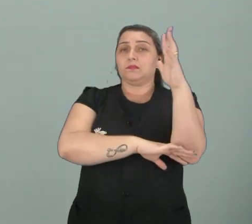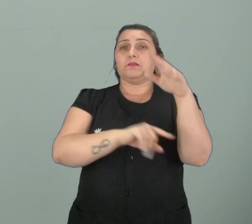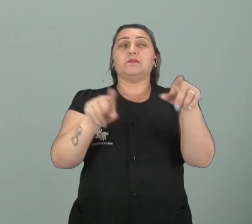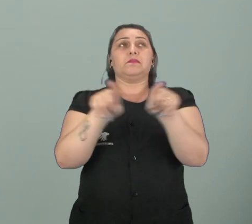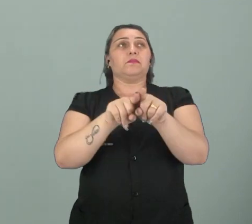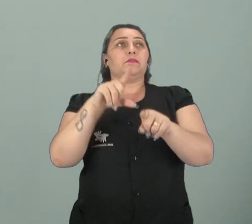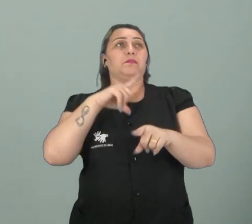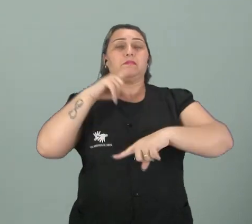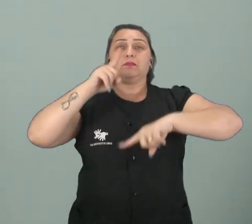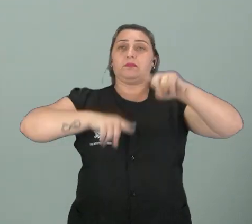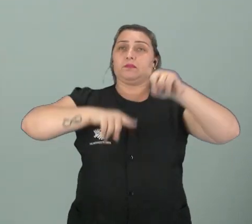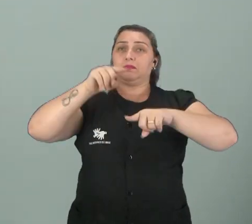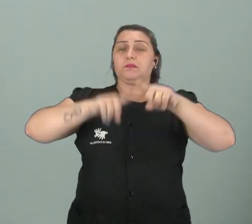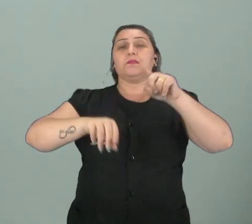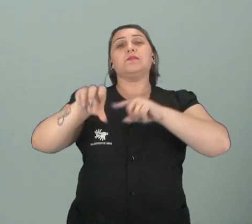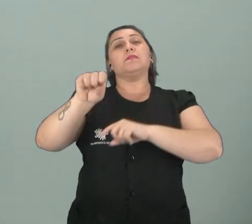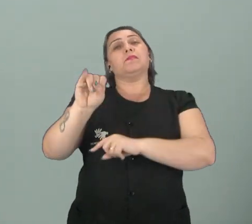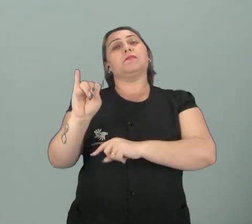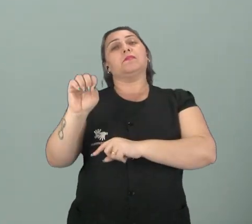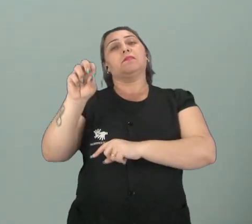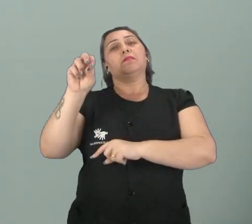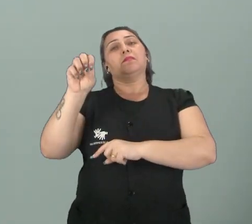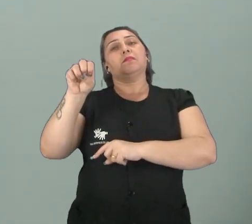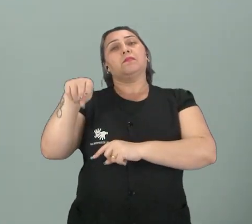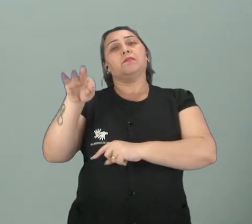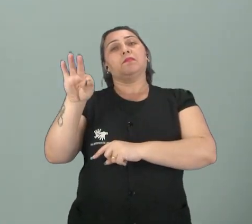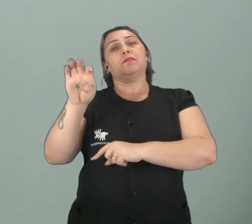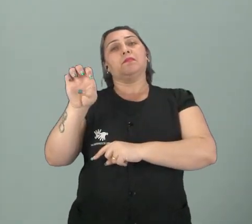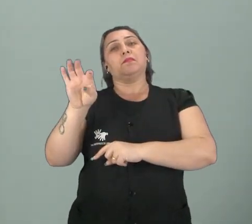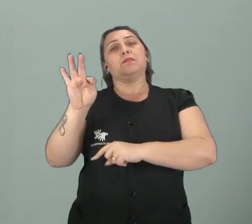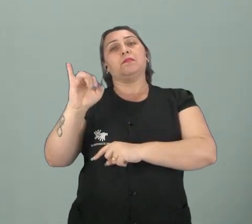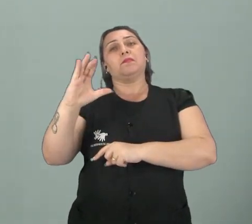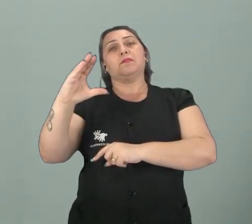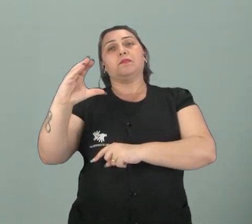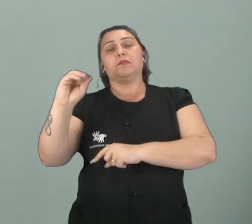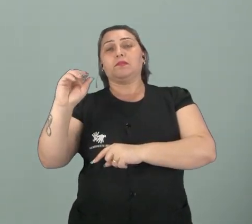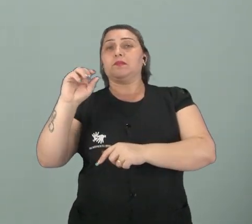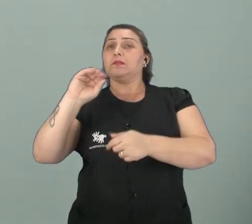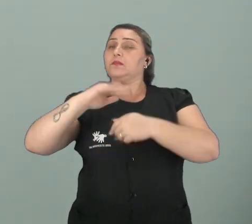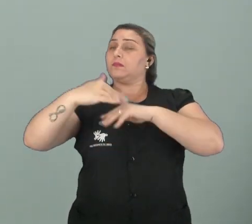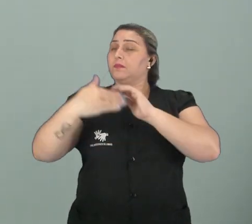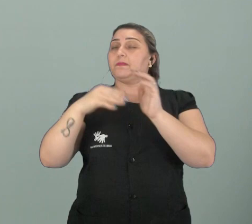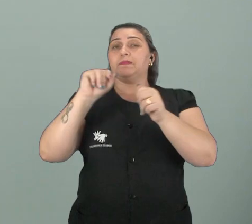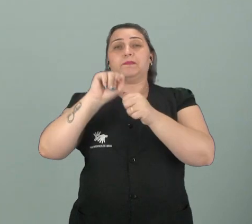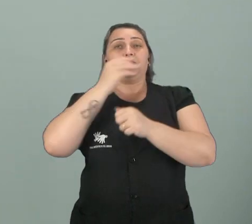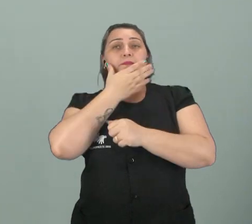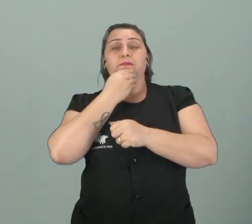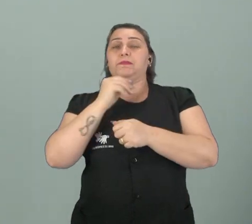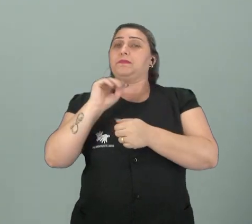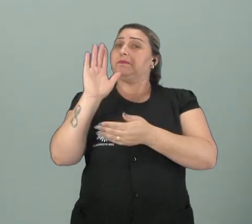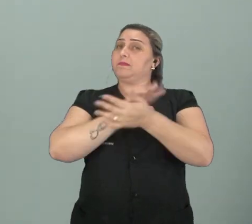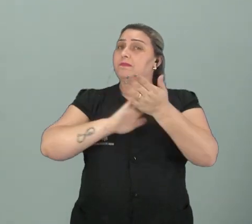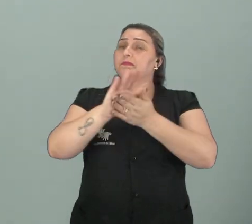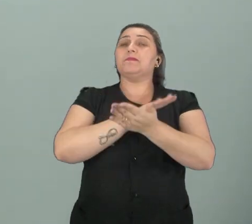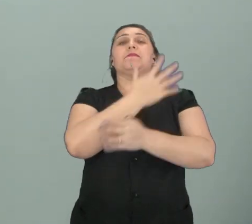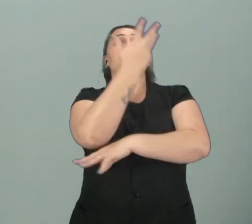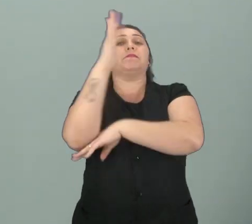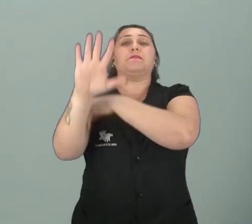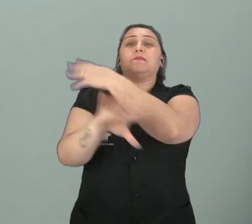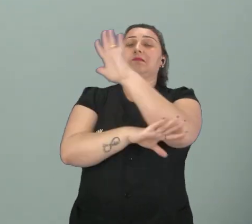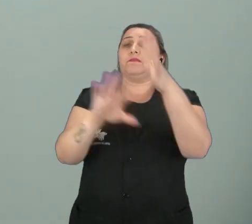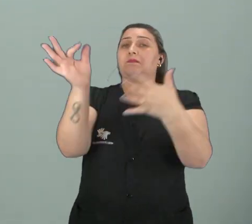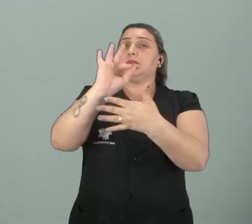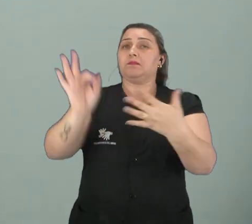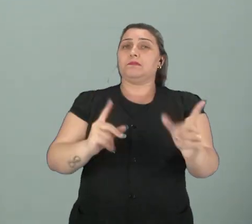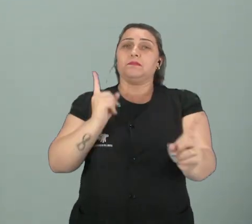gente tem também os materiais sintéticos, né, que são totalmente aí fabricados pelo homem, não tem nada a ver com elementos que a